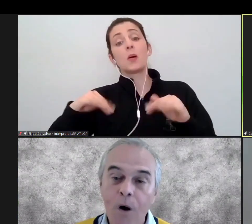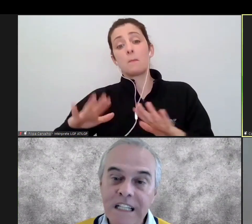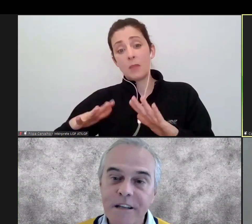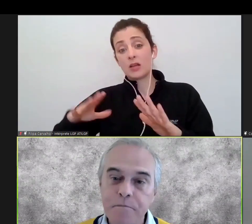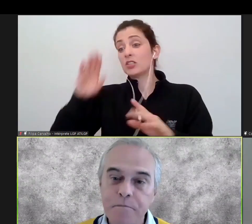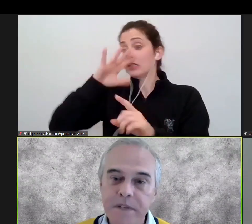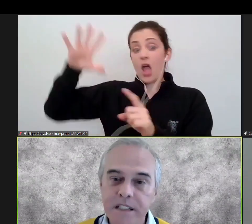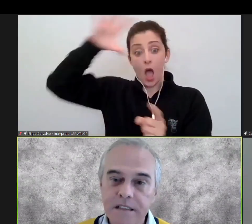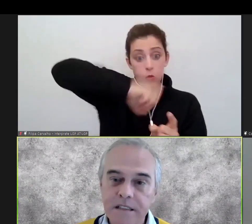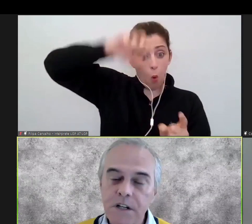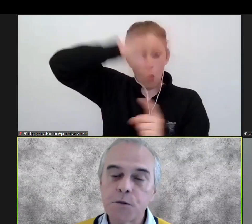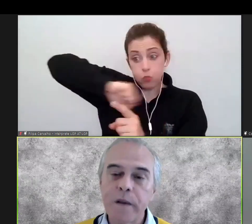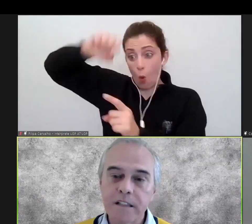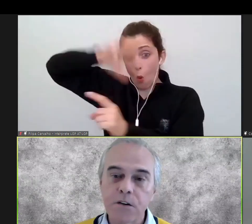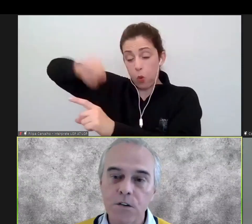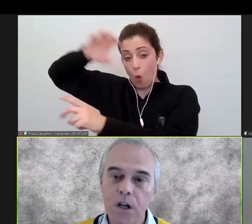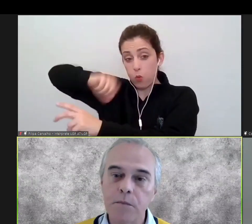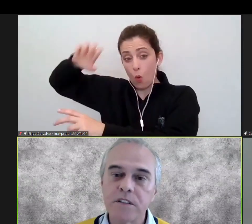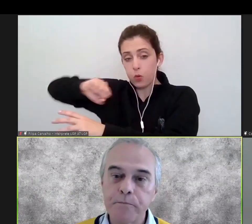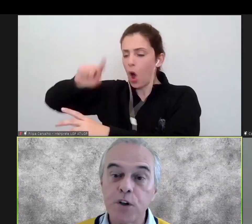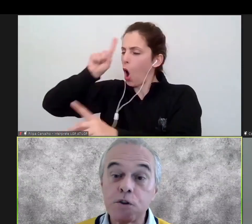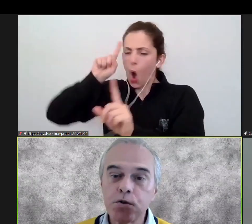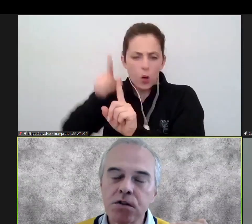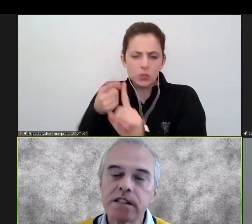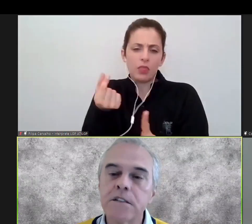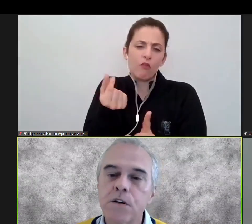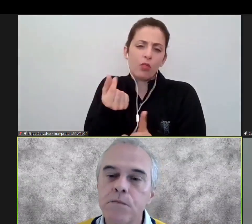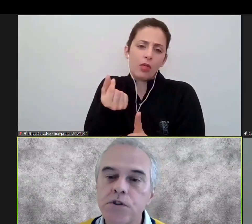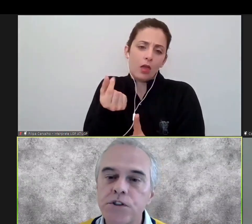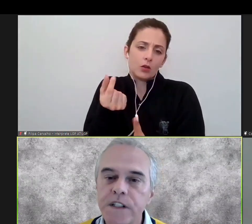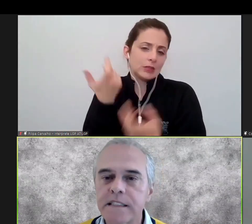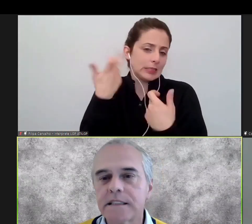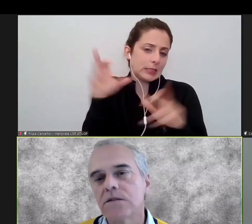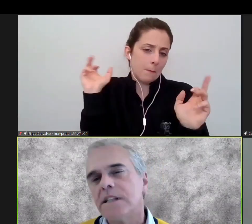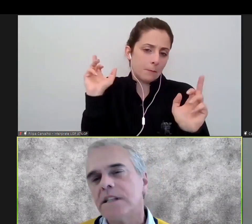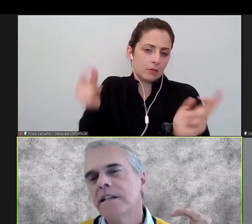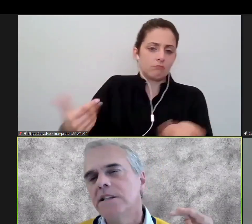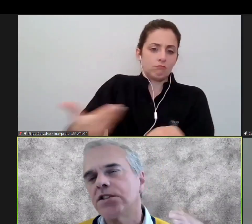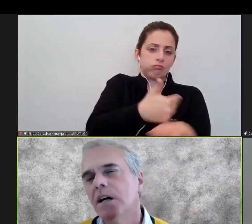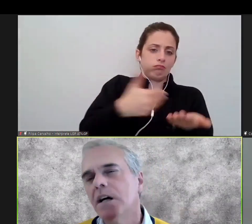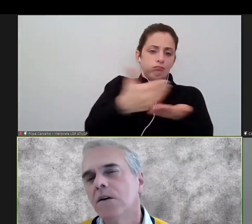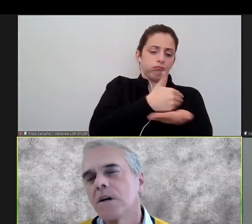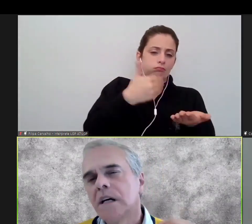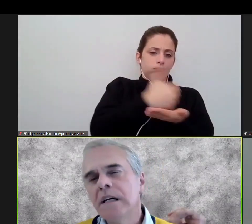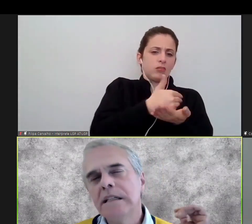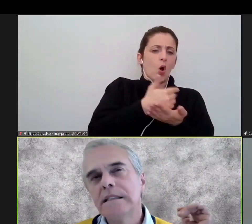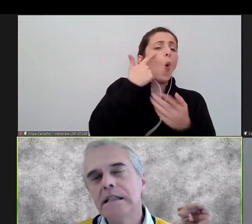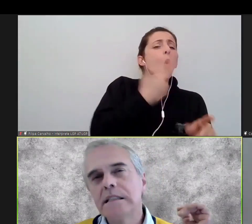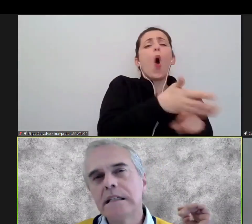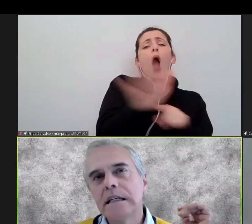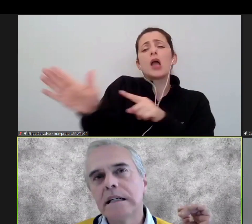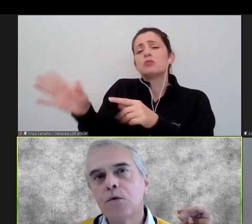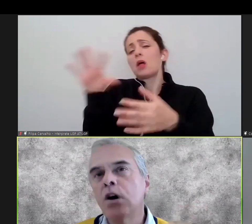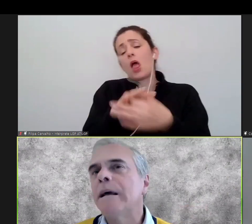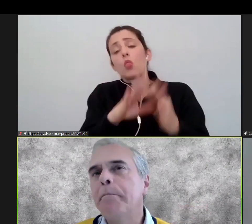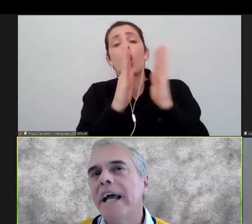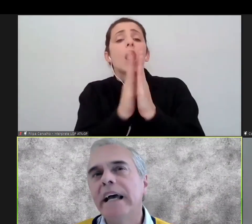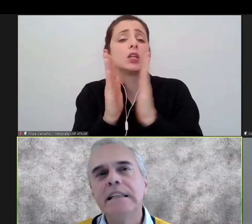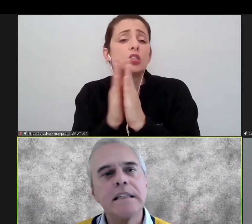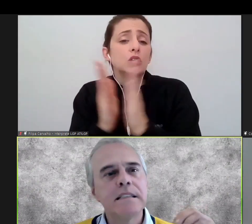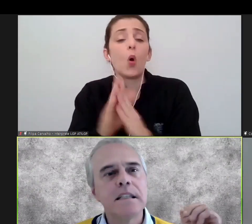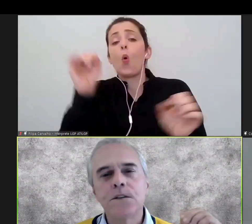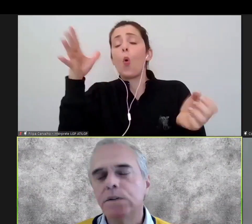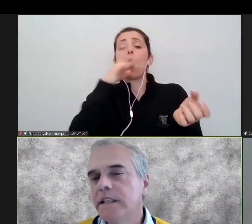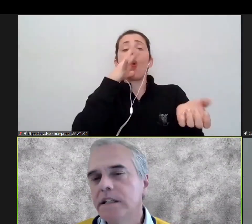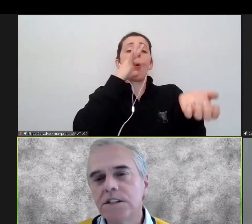como ordem primeira o aspecto econômico, depois os outros entram como justificação, seja religião, seja cor da